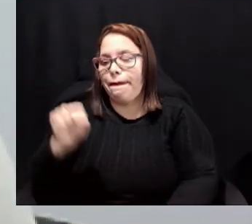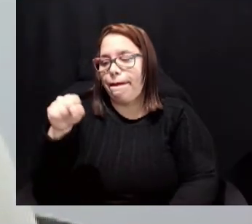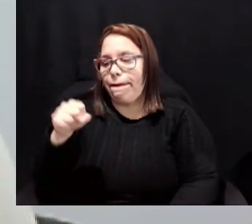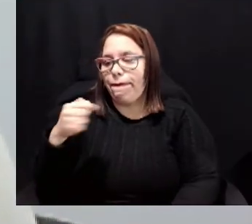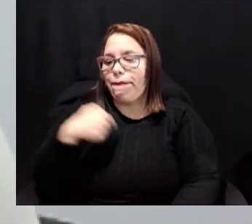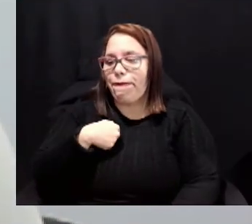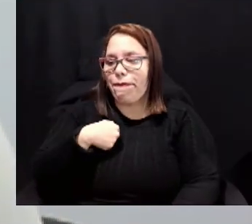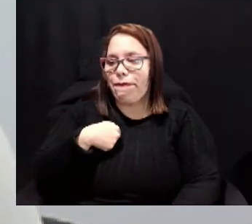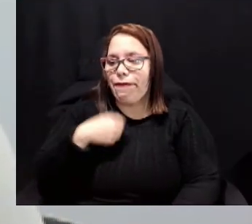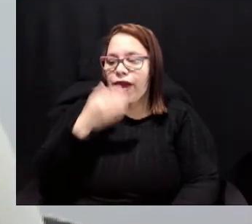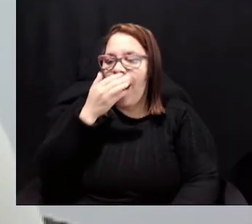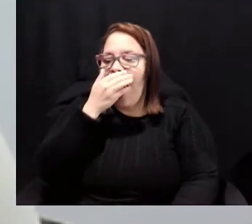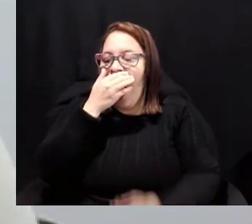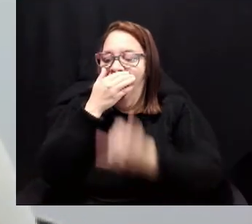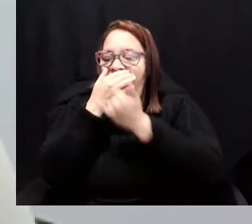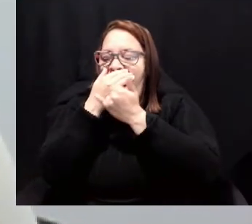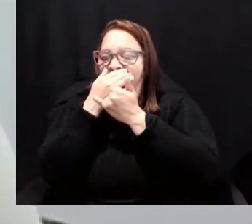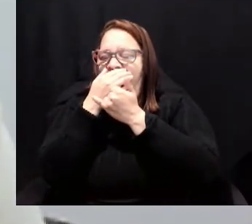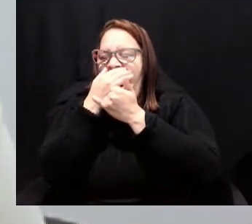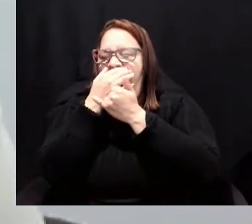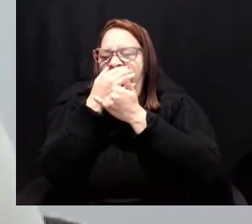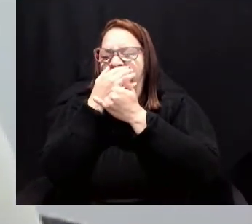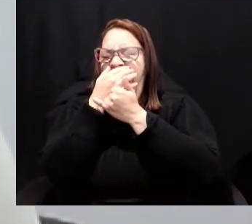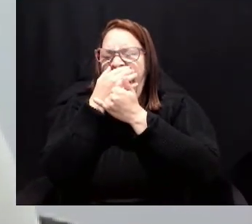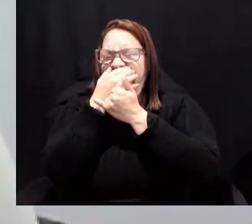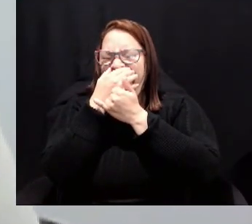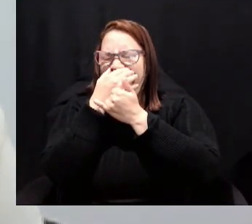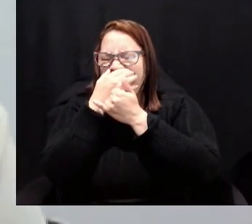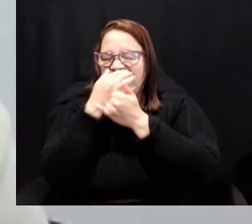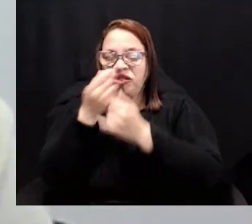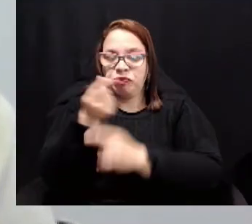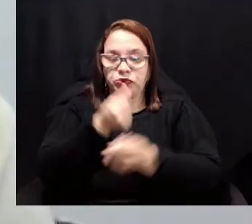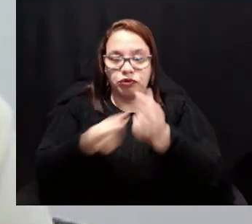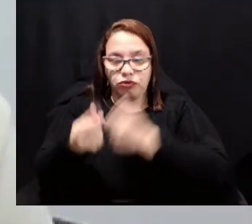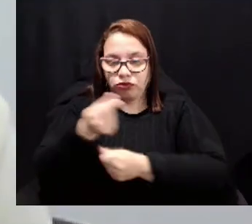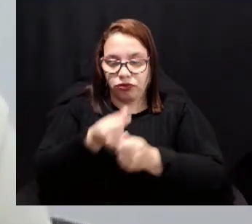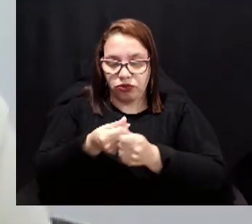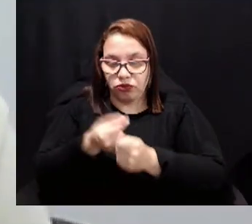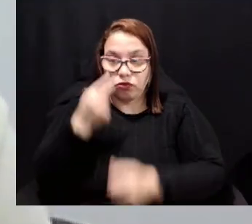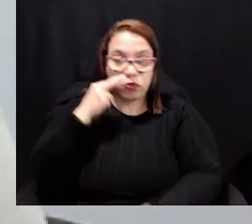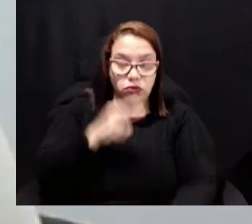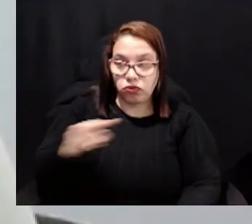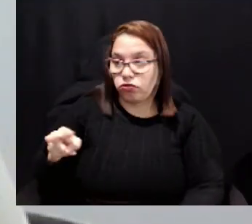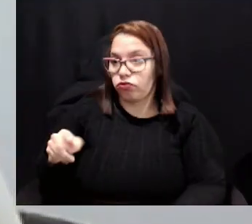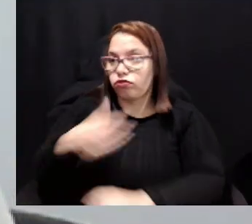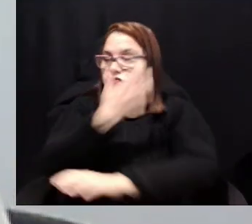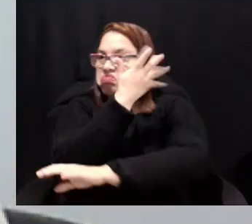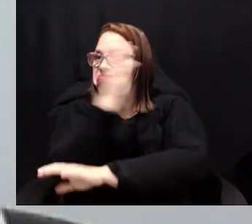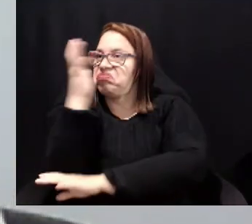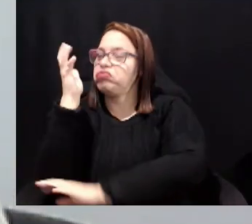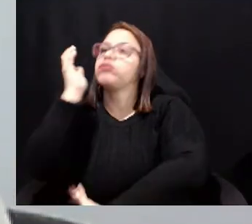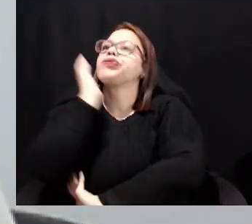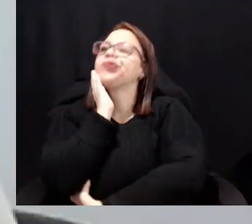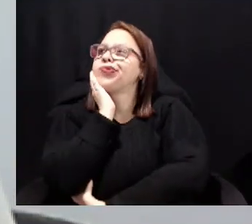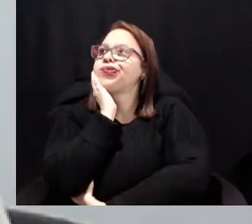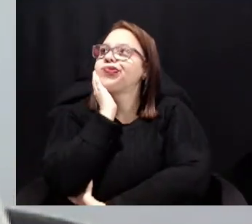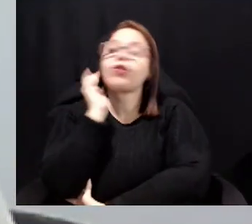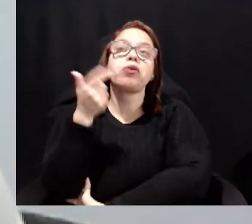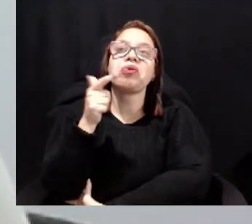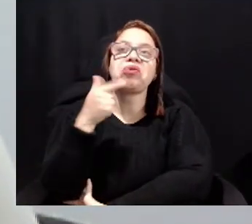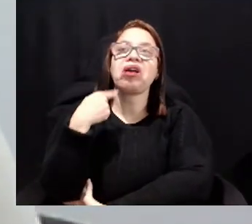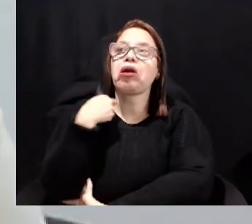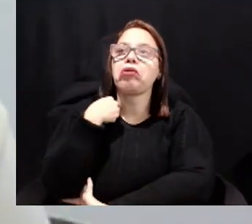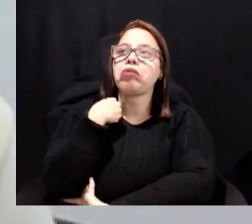Exatamente. Esse veio muito alinhado com o princípio de economia circular, né? Então, quando a gente olha para a natureza, a gente nota que não